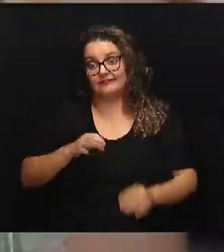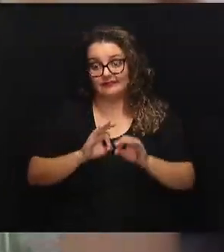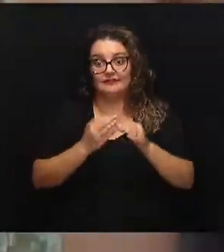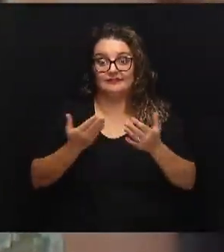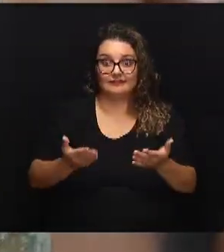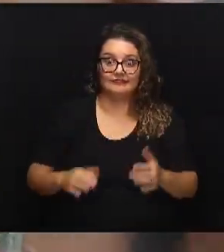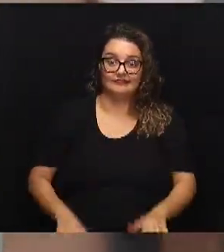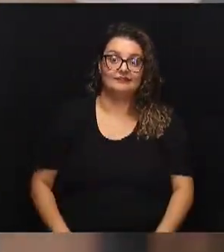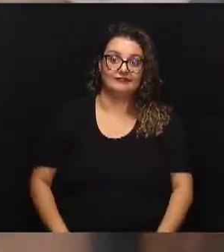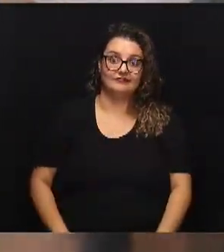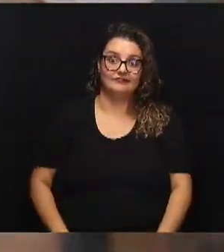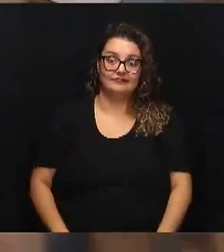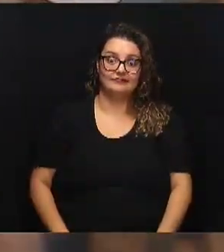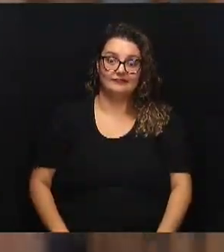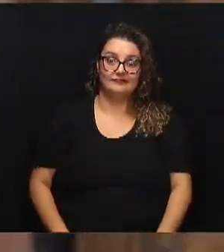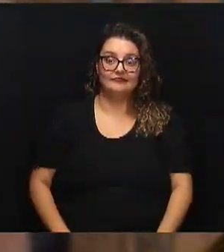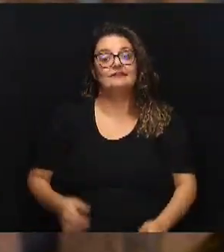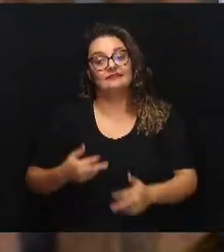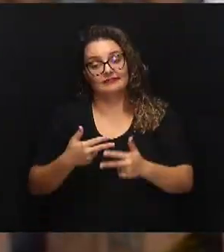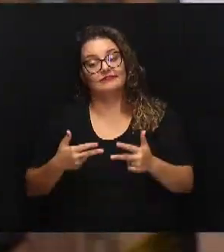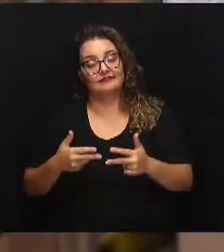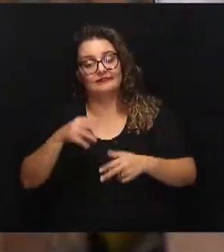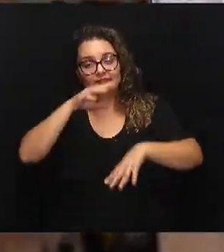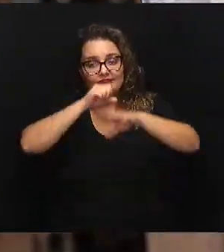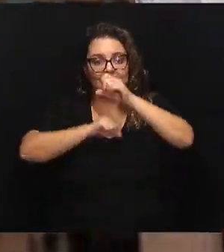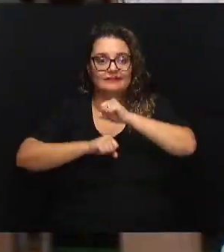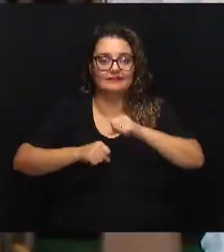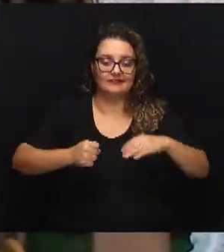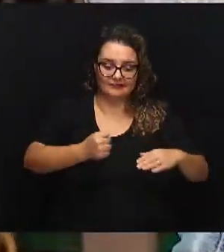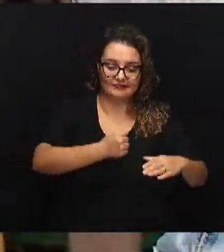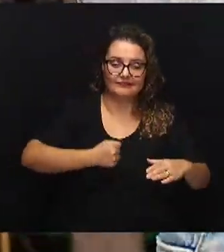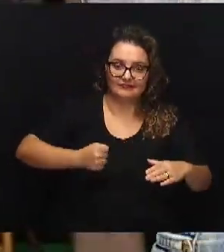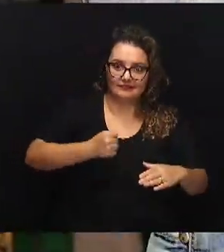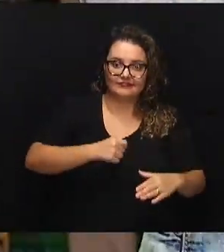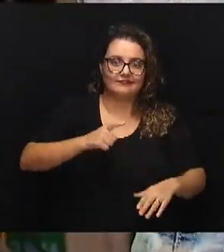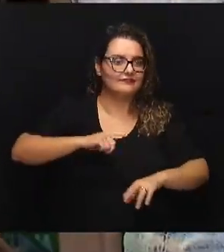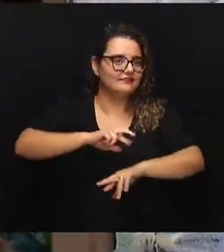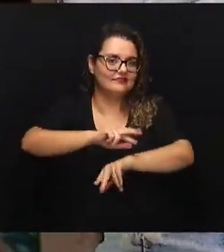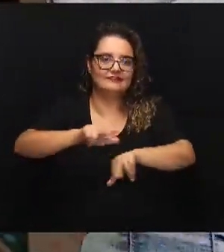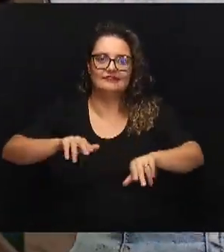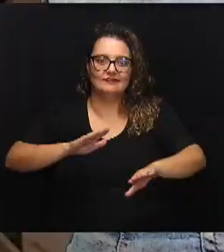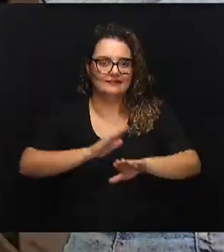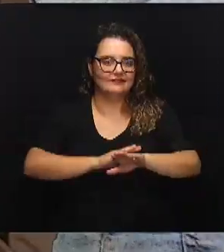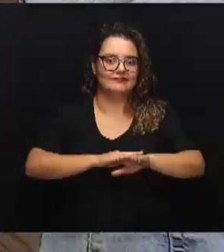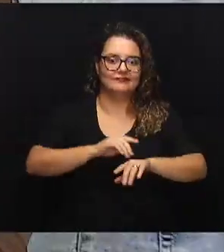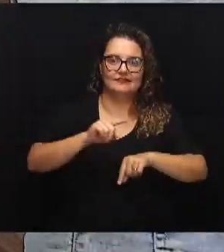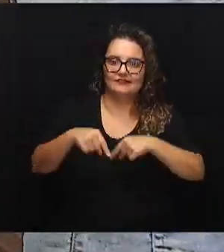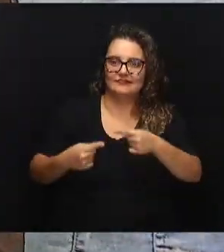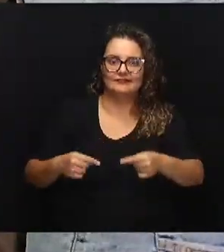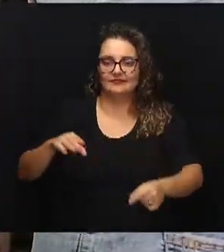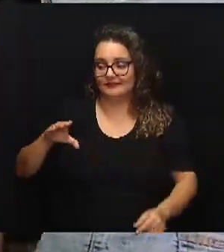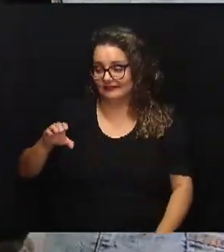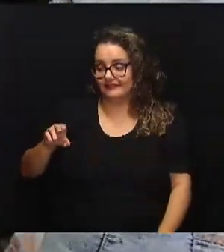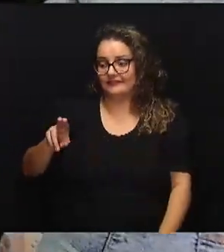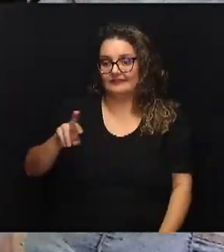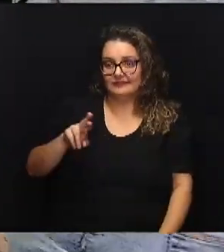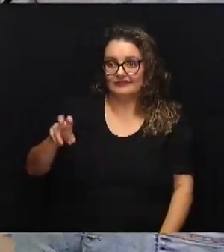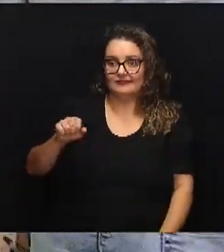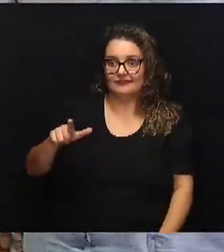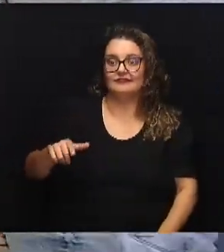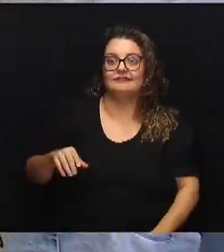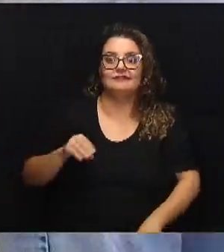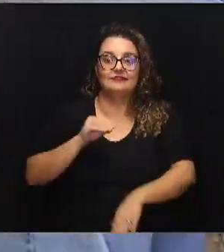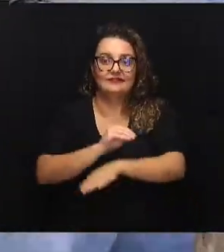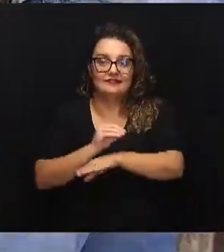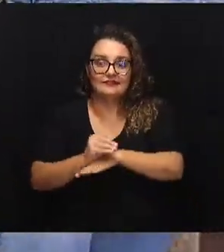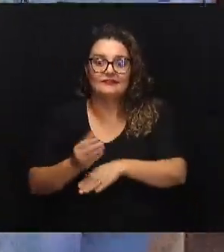assim, foi algo que eu aprendi, que eu gostei muito, foi a cozinha. Mas tem diversas outras atividades, como o curral, né? Que é cuidar dos animais,